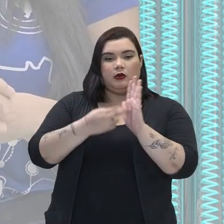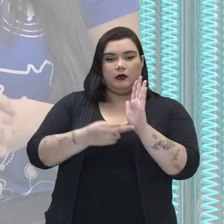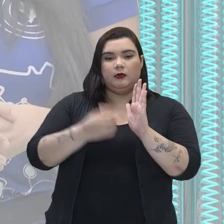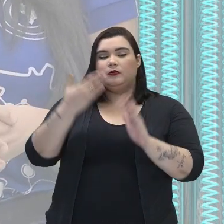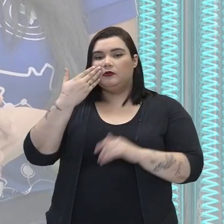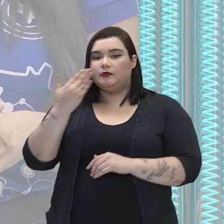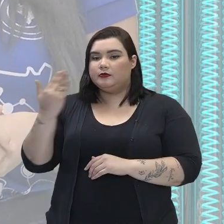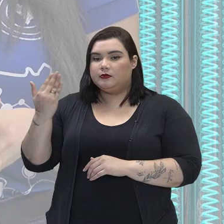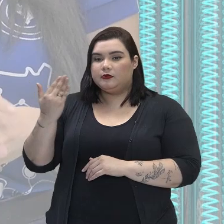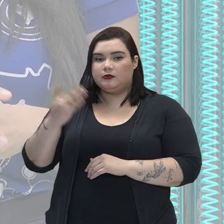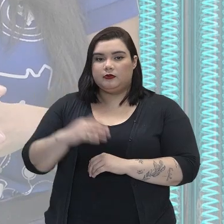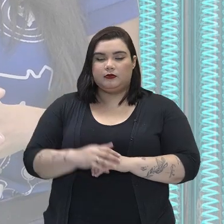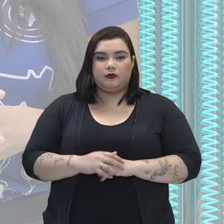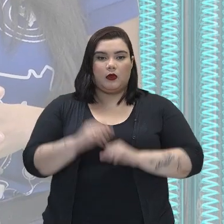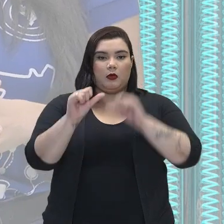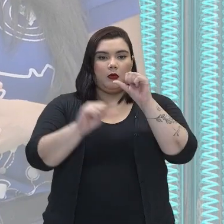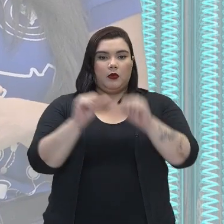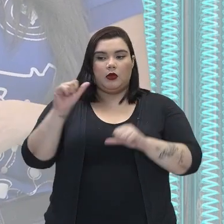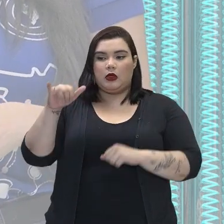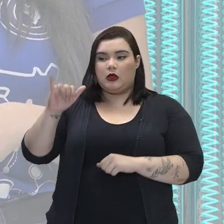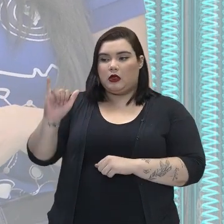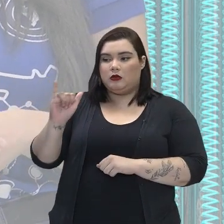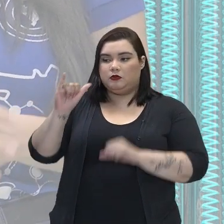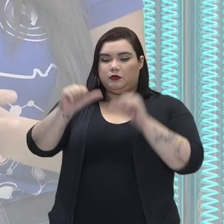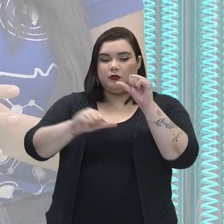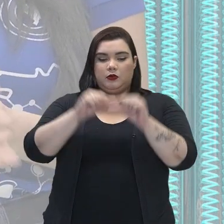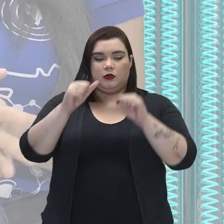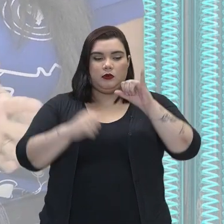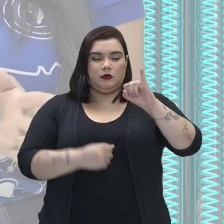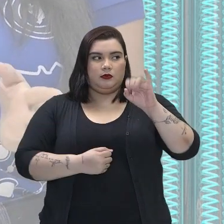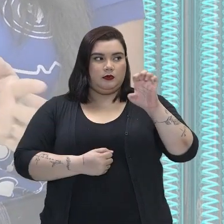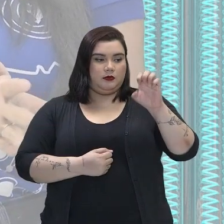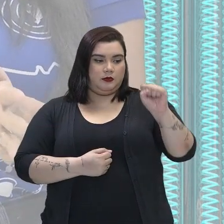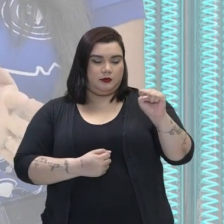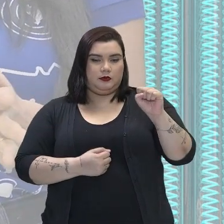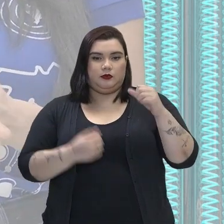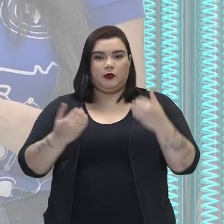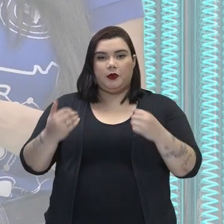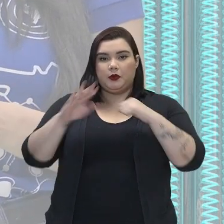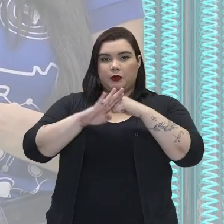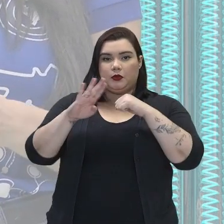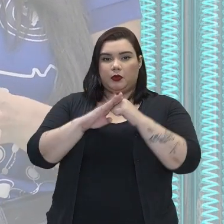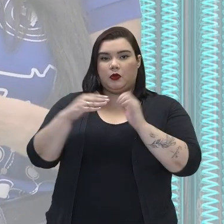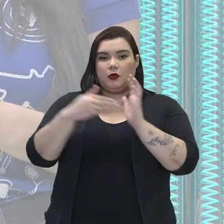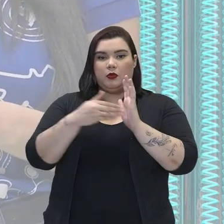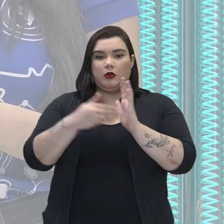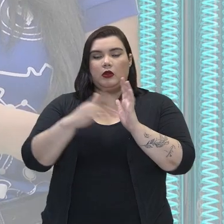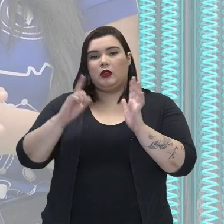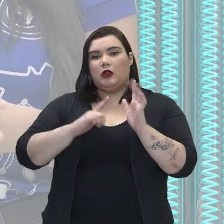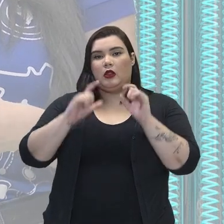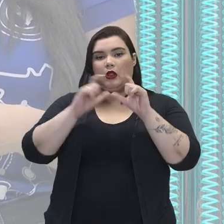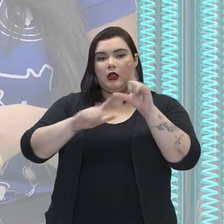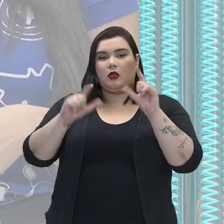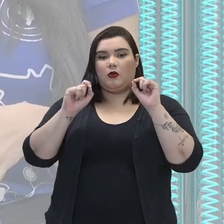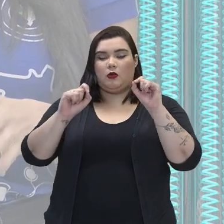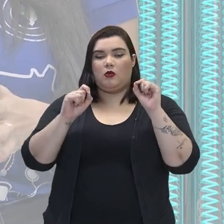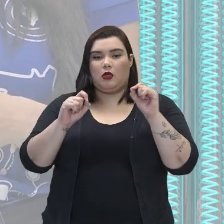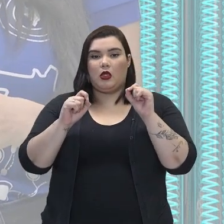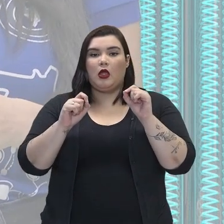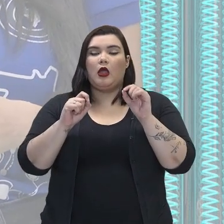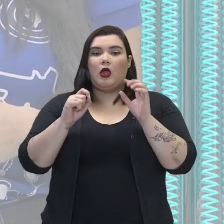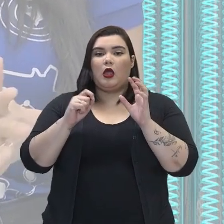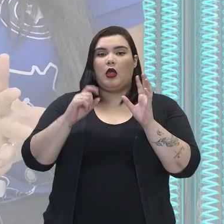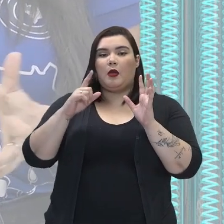tá? Mudança de Y para IES para substantivos terminados em consoantes mais Y.